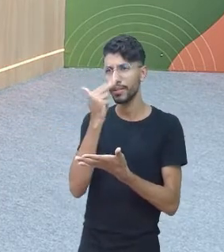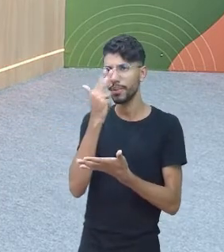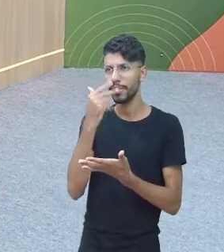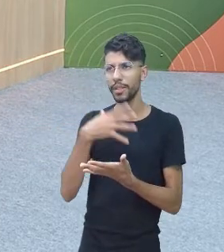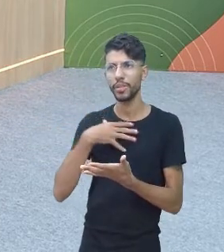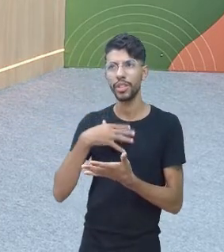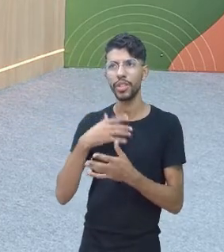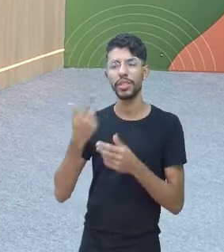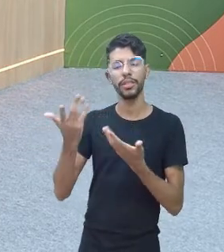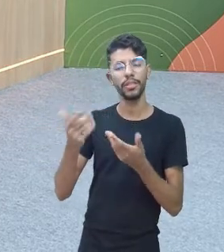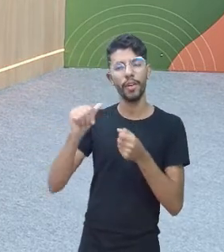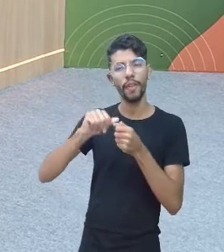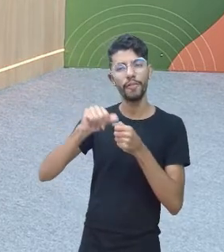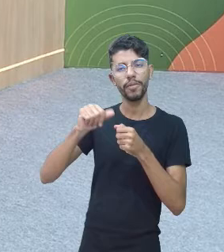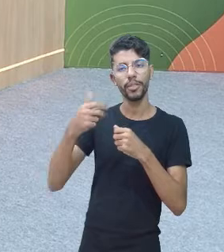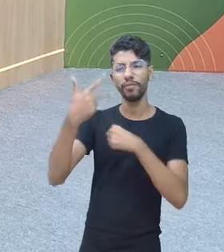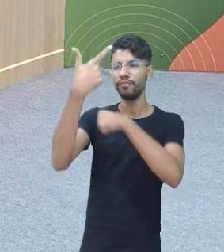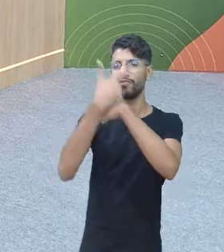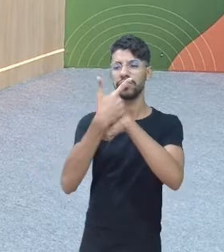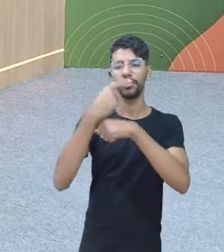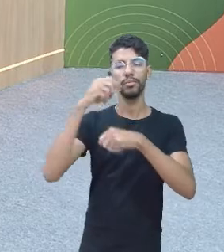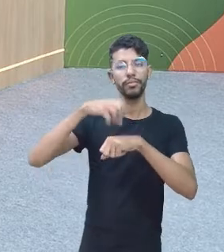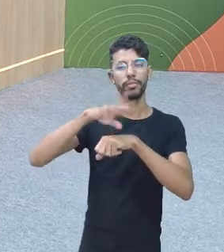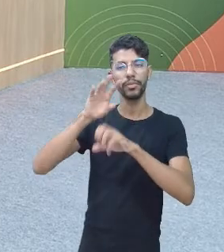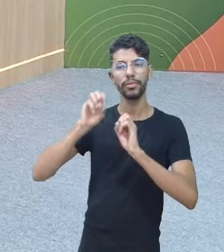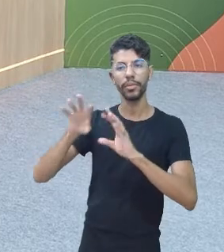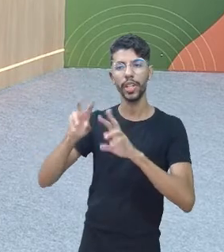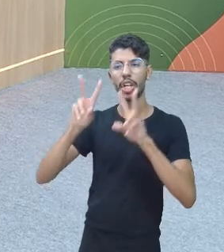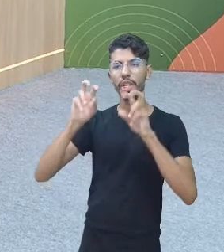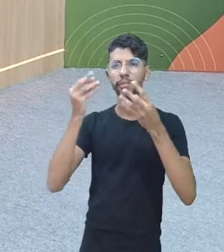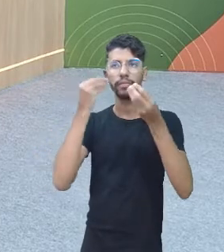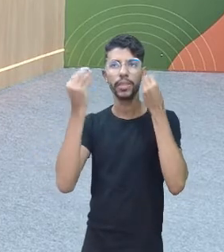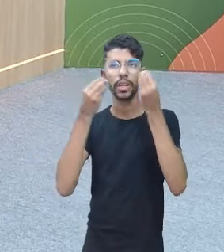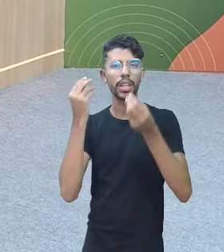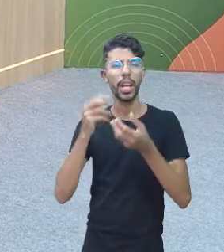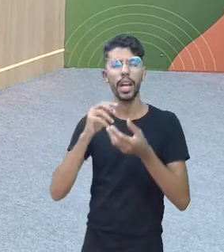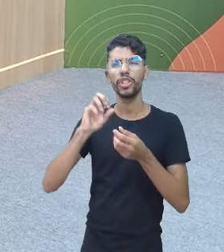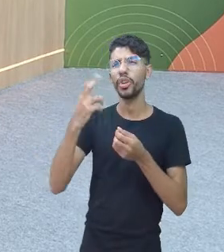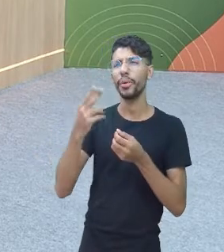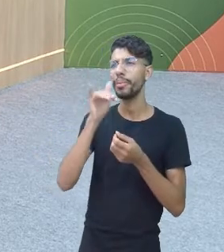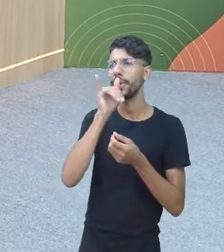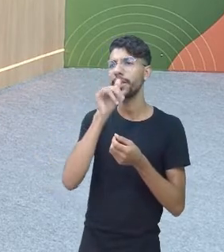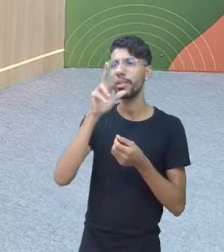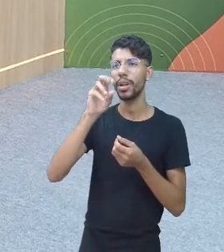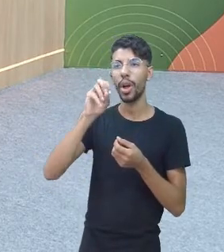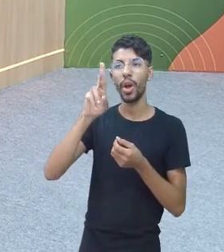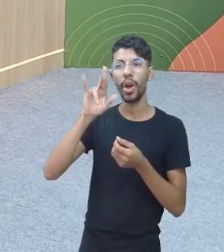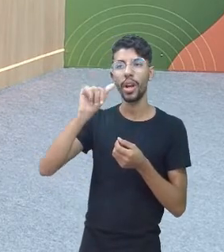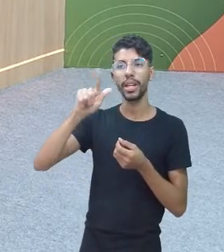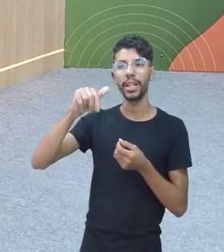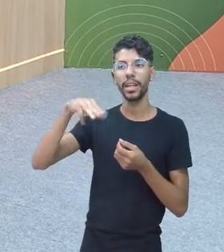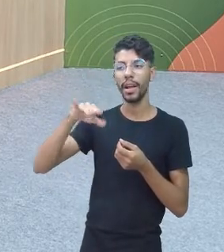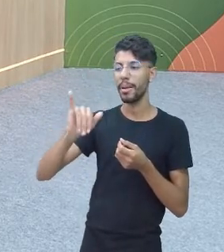todo bonito sobre maquiagem ou sobre qualquer outra coisa, sobre origami. Mas, na hora de montar, não ficou tão